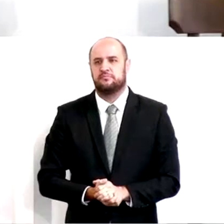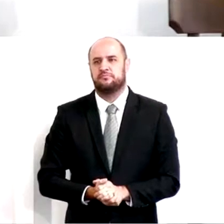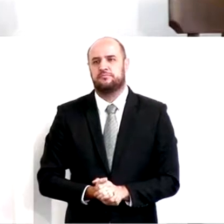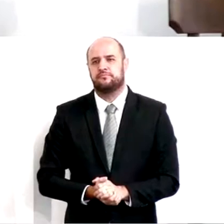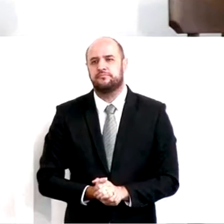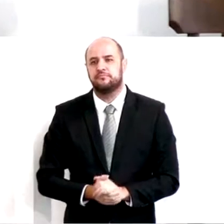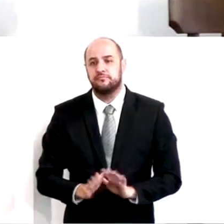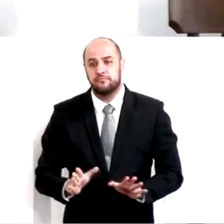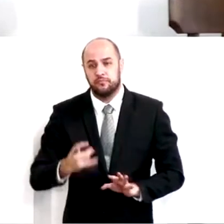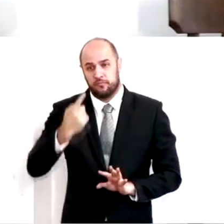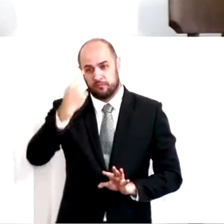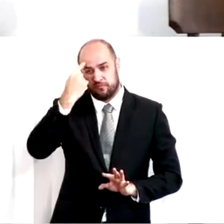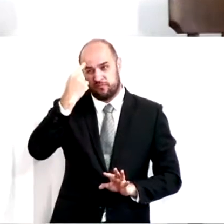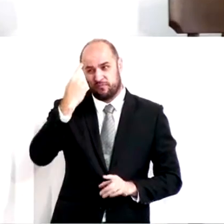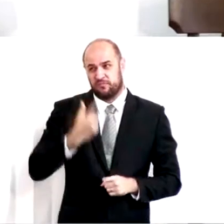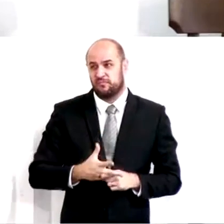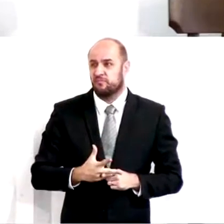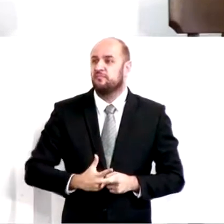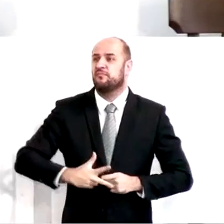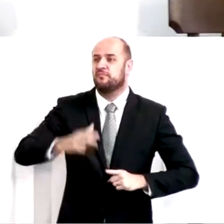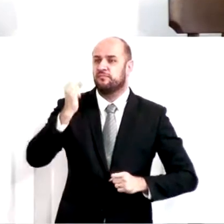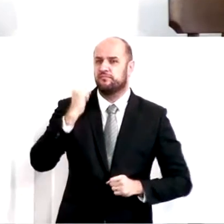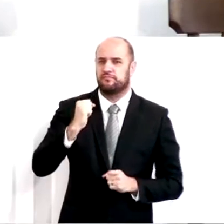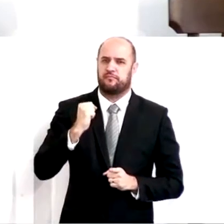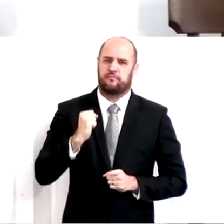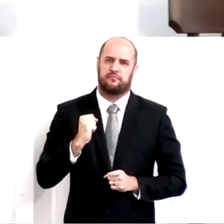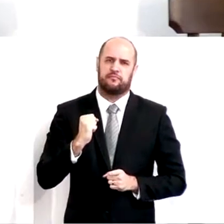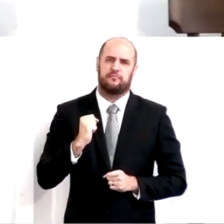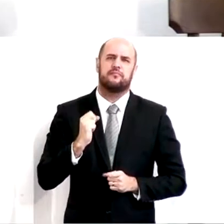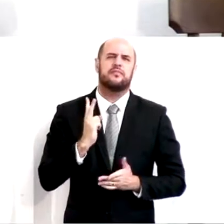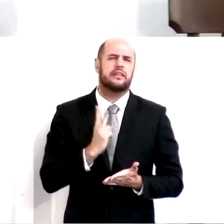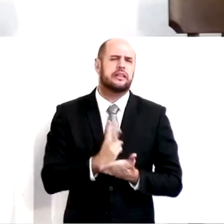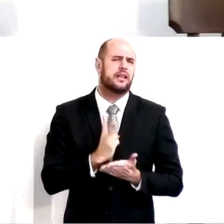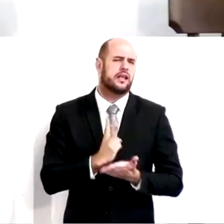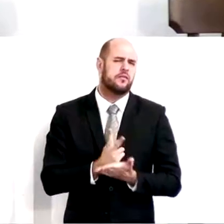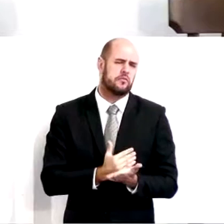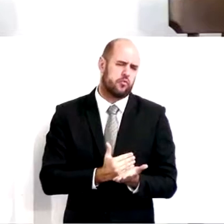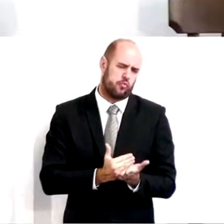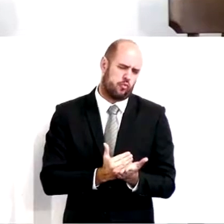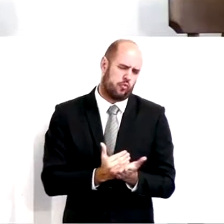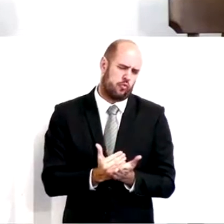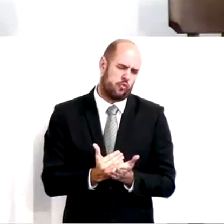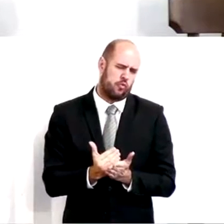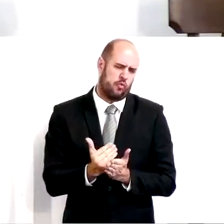Então o triunfo de Cristo sempre foi, desde o começo,